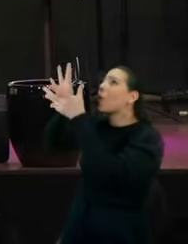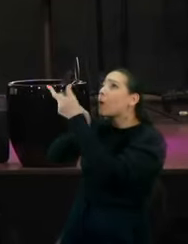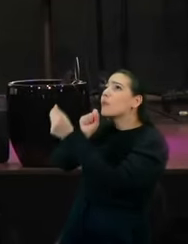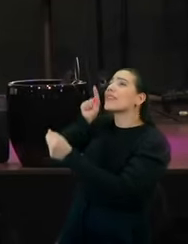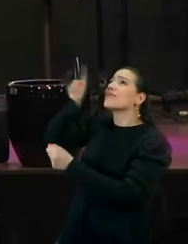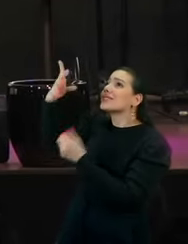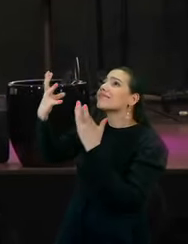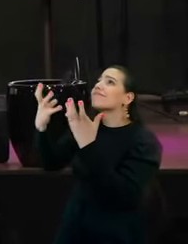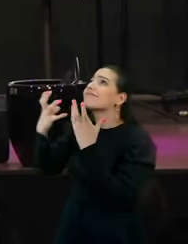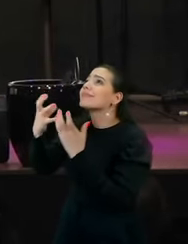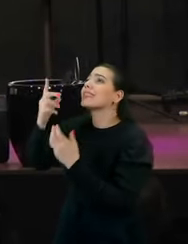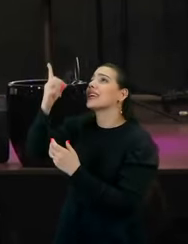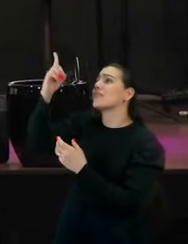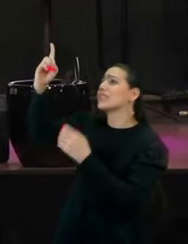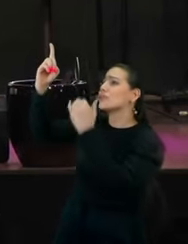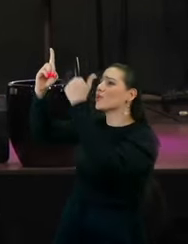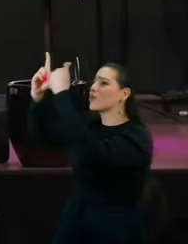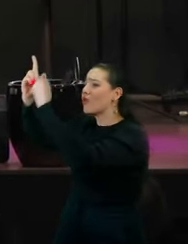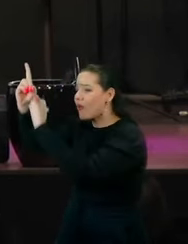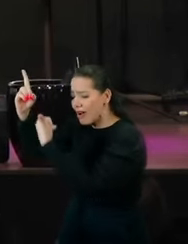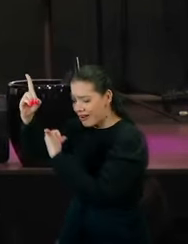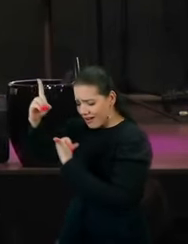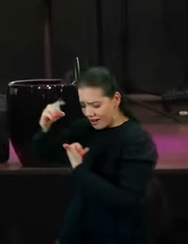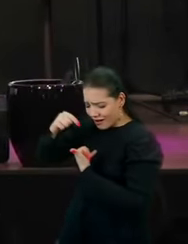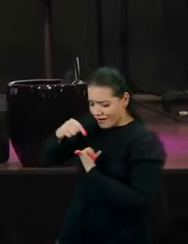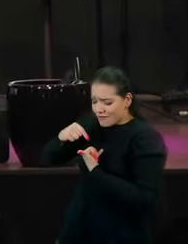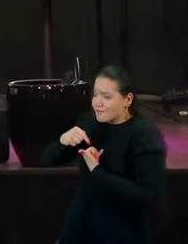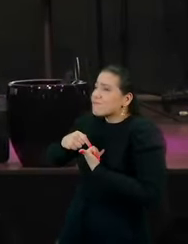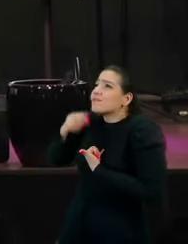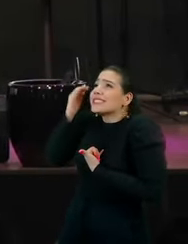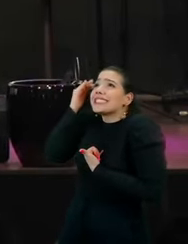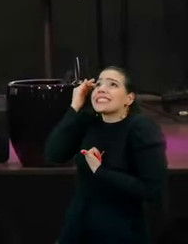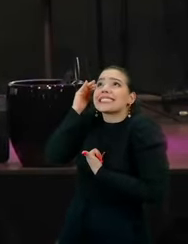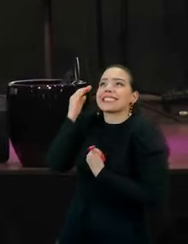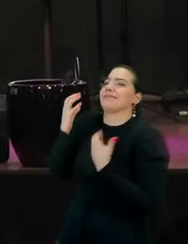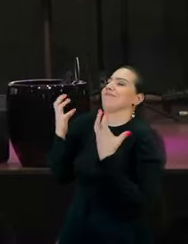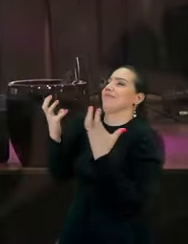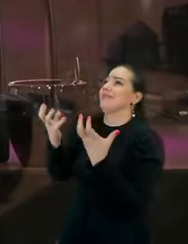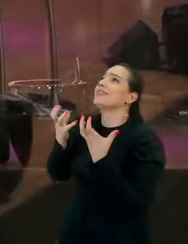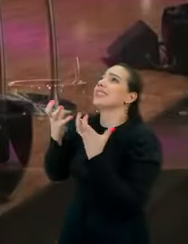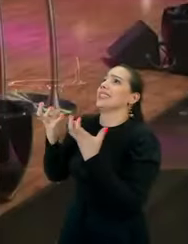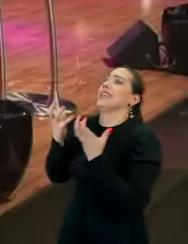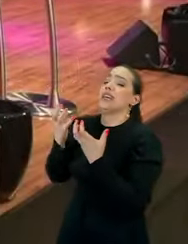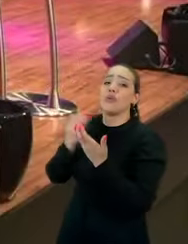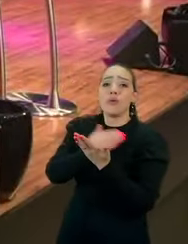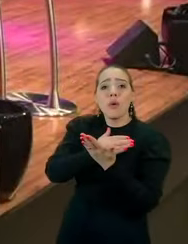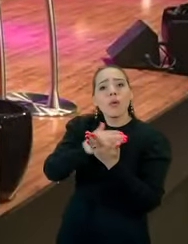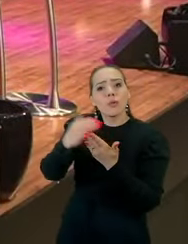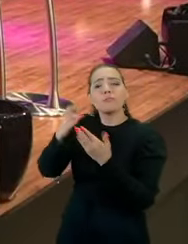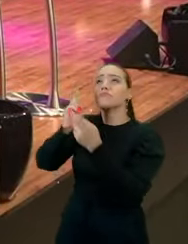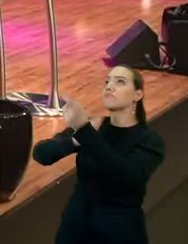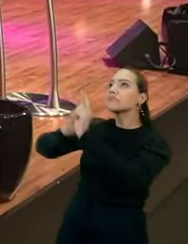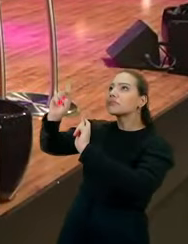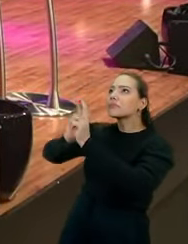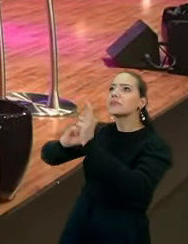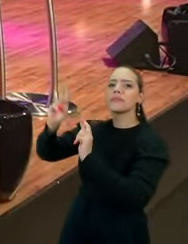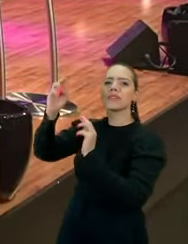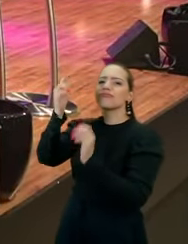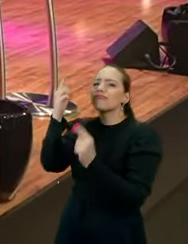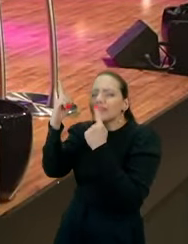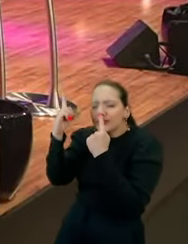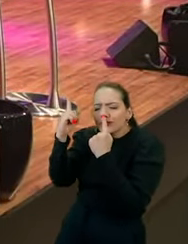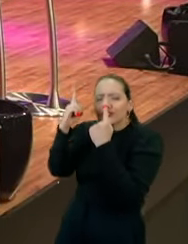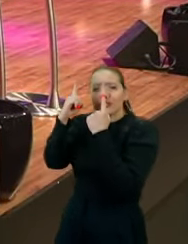no meio desse dia. Se conecte, coloque na tomada e não tire mais. Em nome de Jesus, que haja